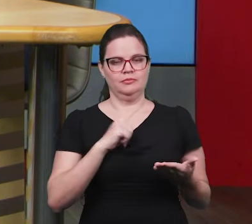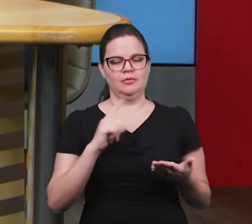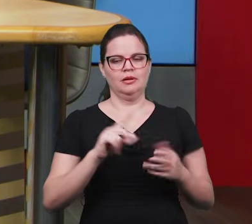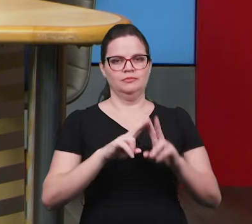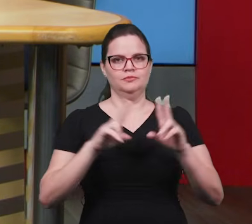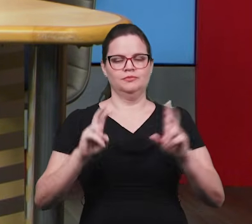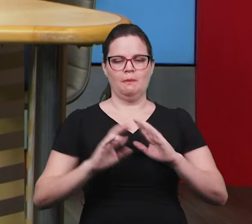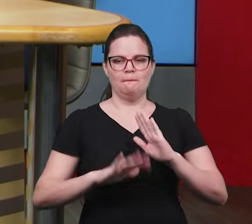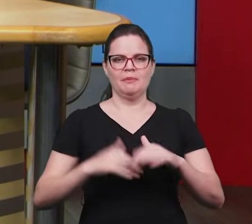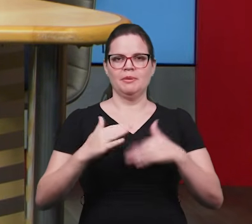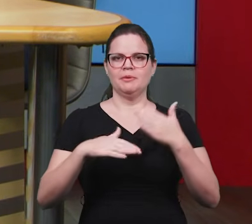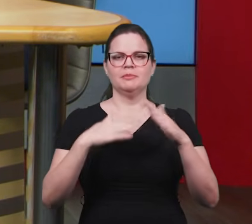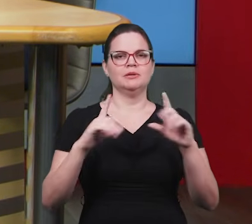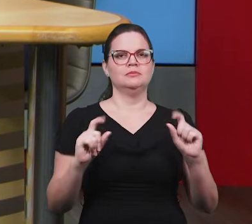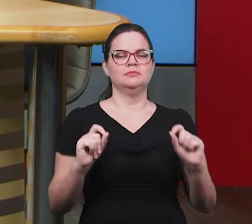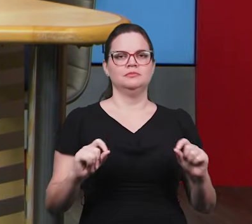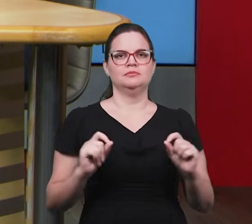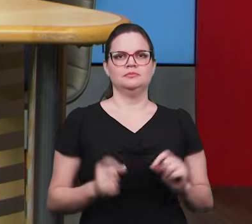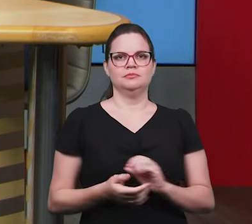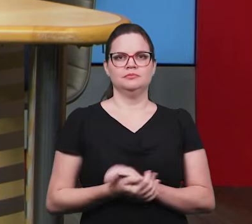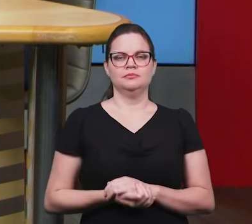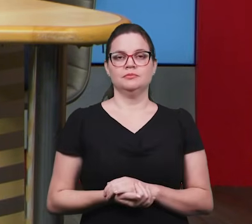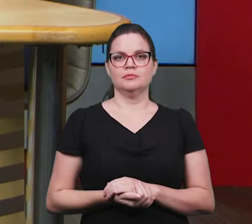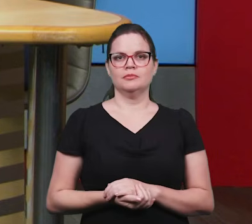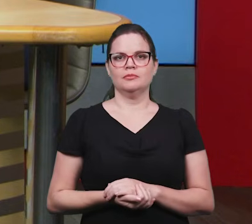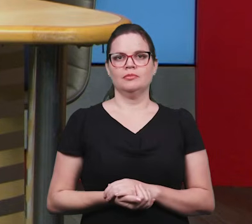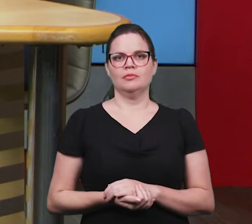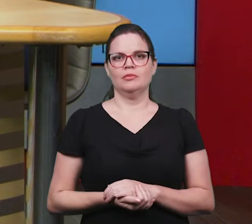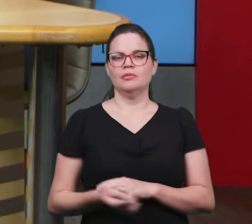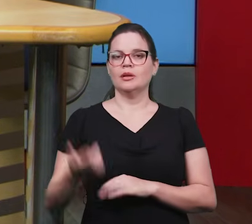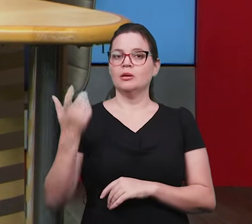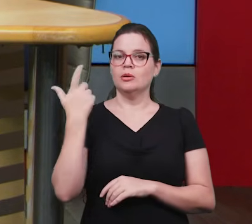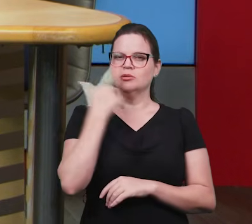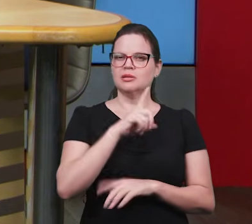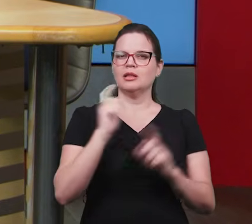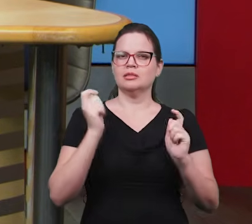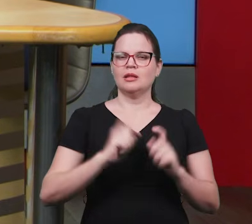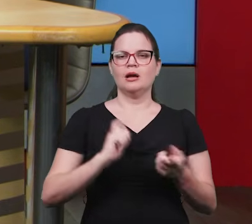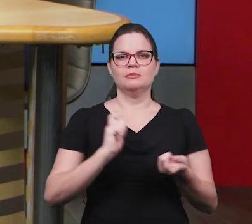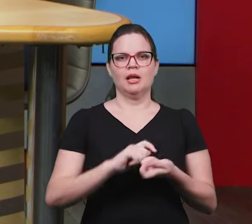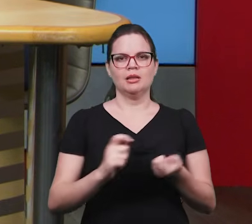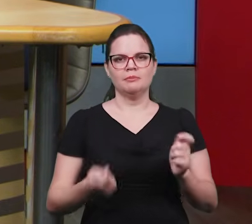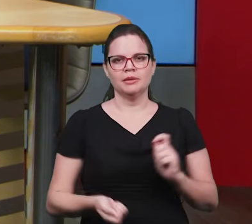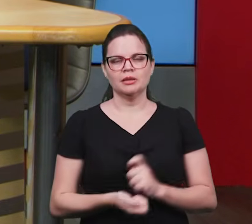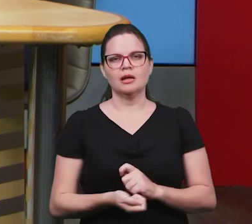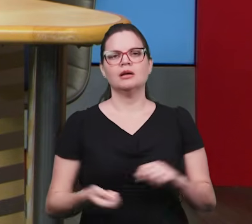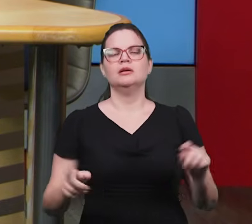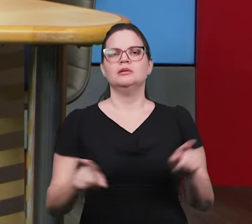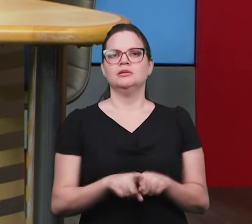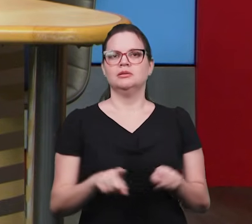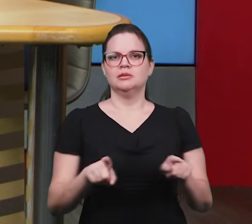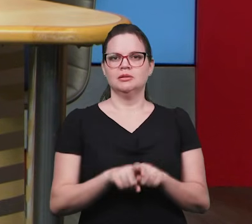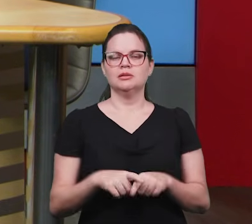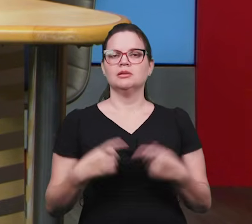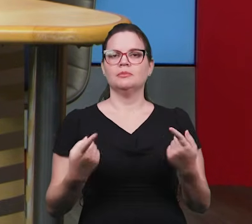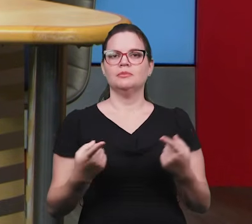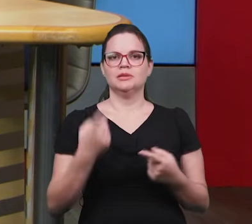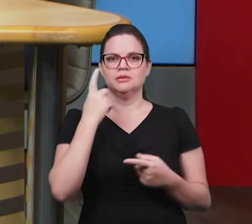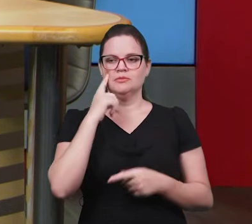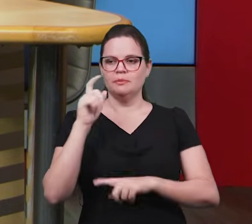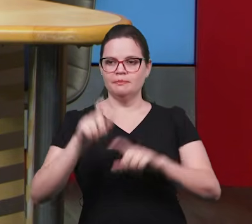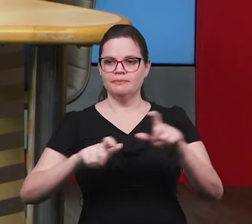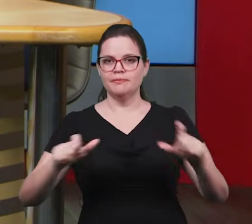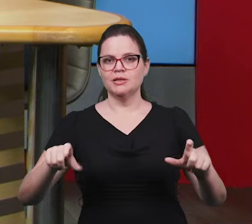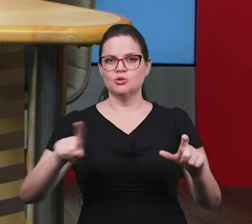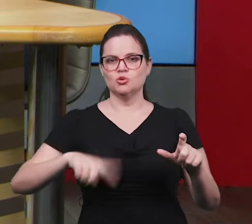aí é conseguir adaptar, fazer adaptações e meios de pessoas que